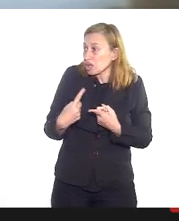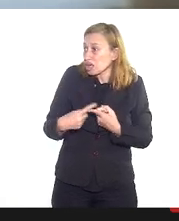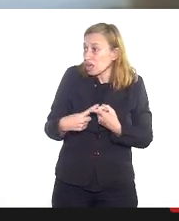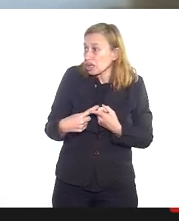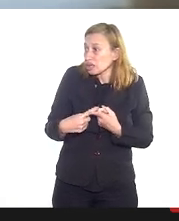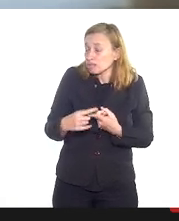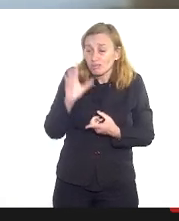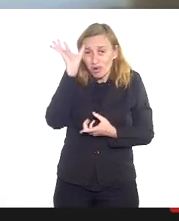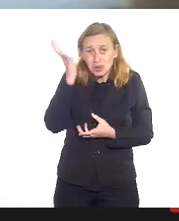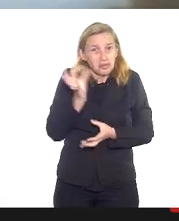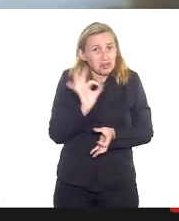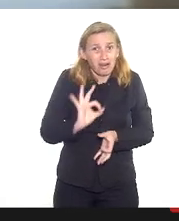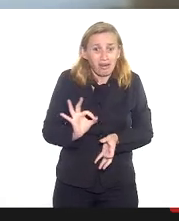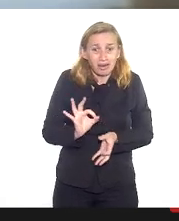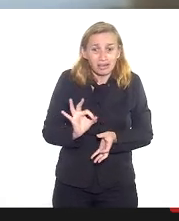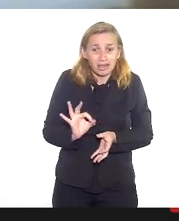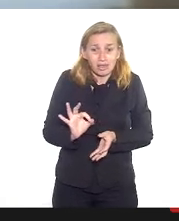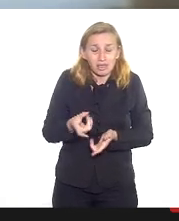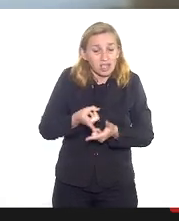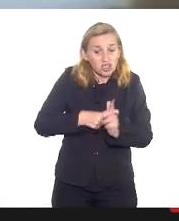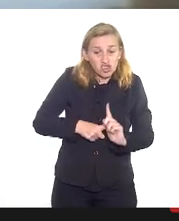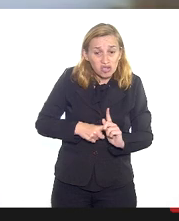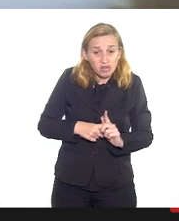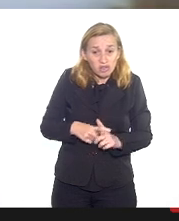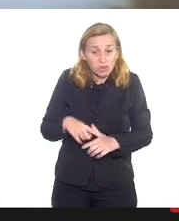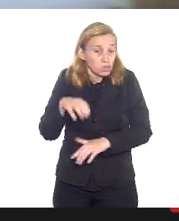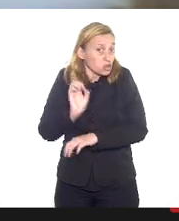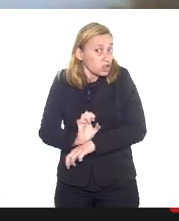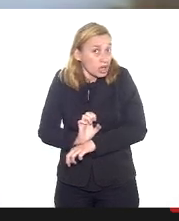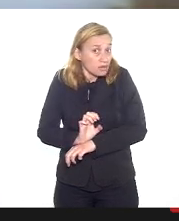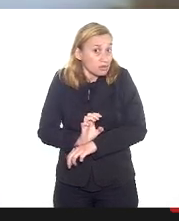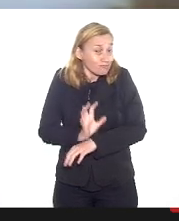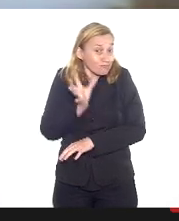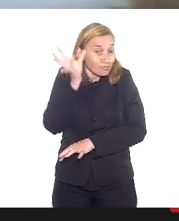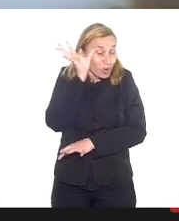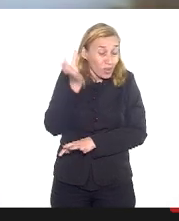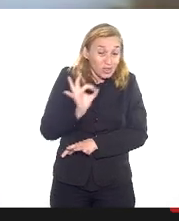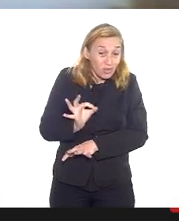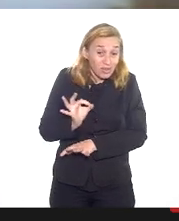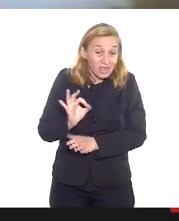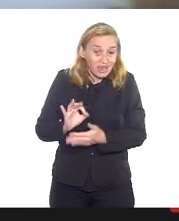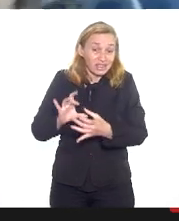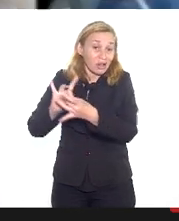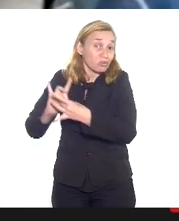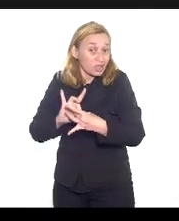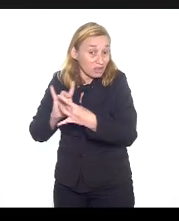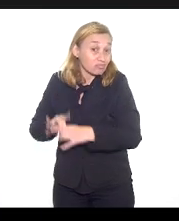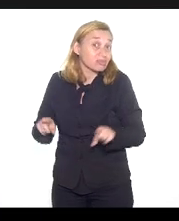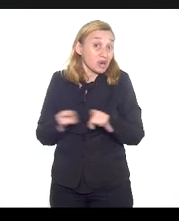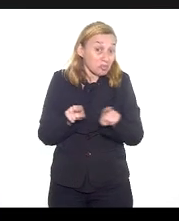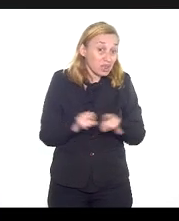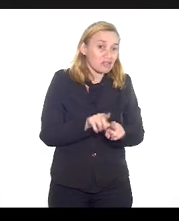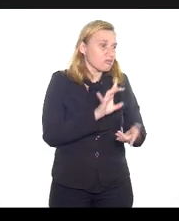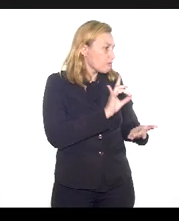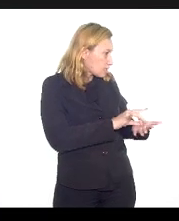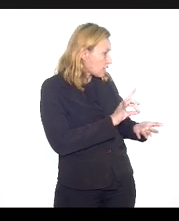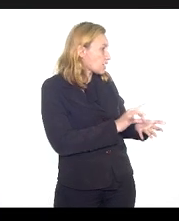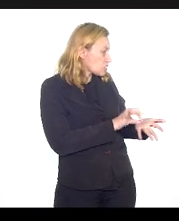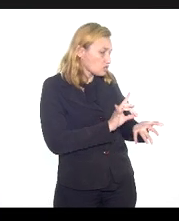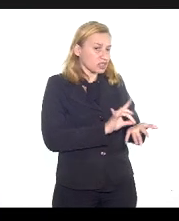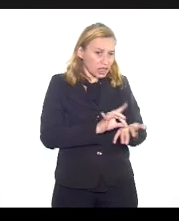gente não resolve essa questão da dívida ativa no Estado, né? E não resolve na União também. É verdade. Resolve na